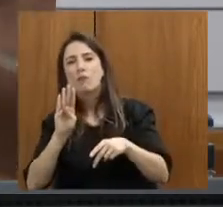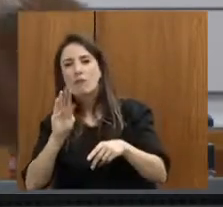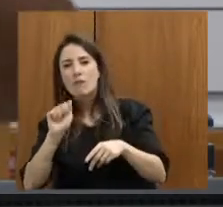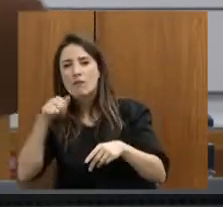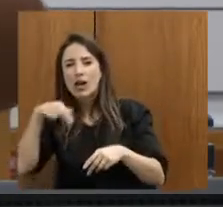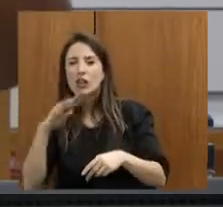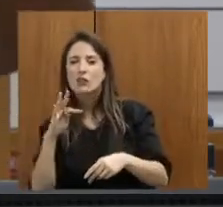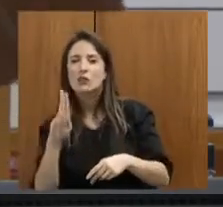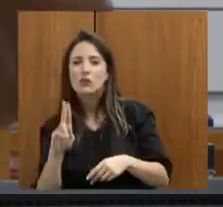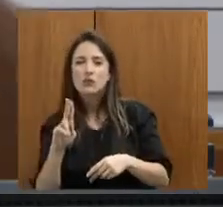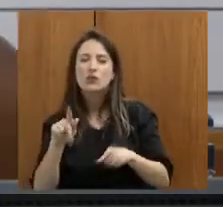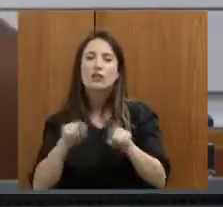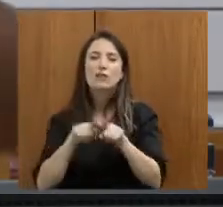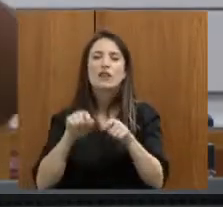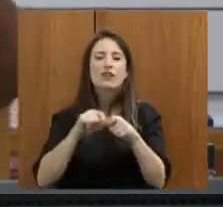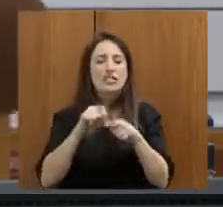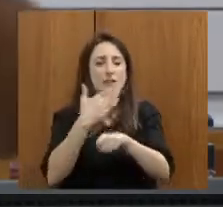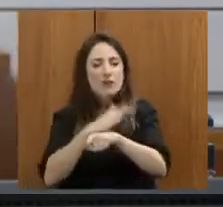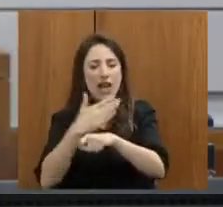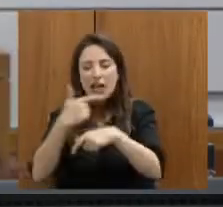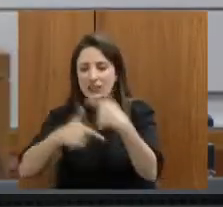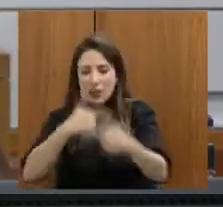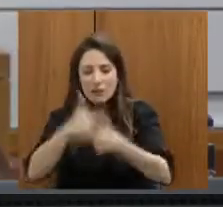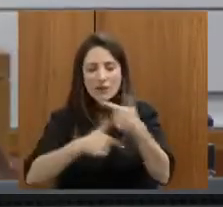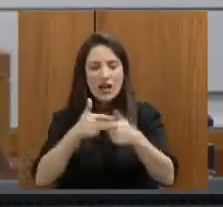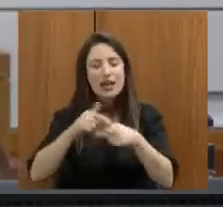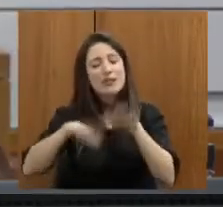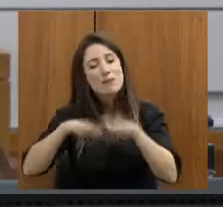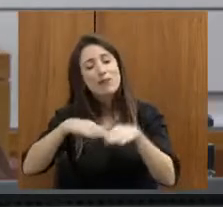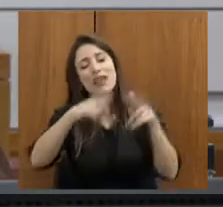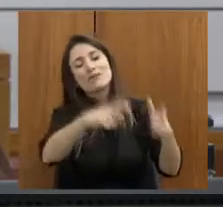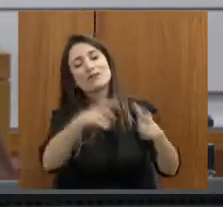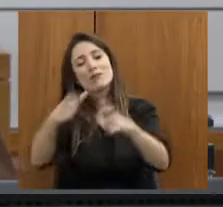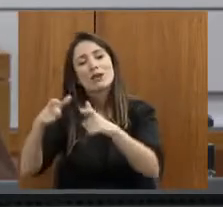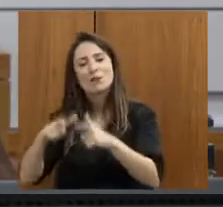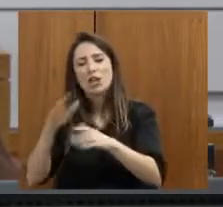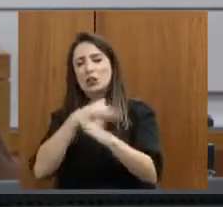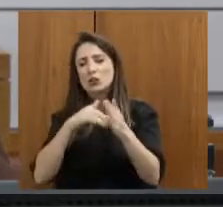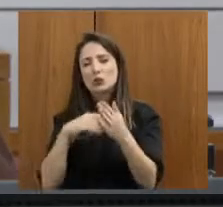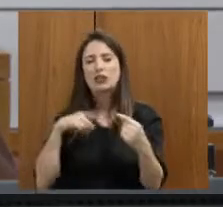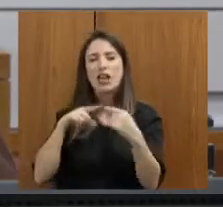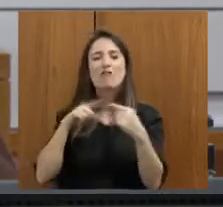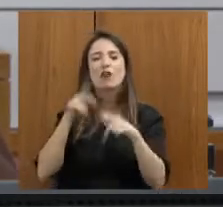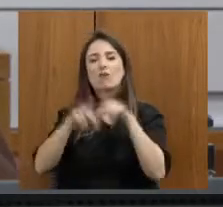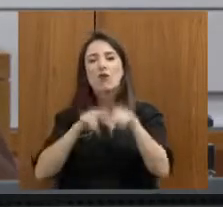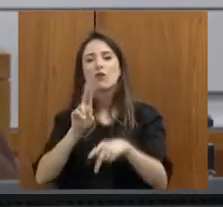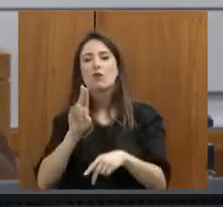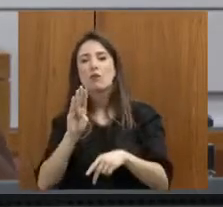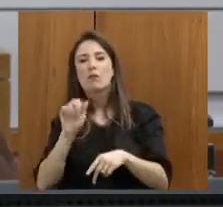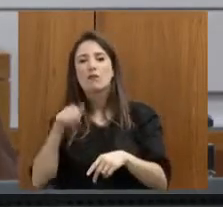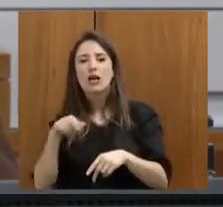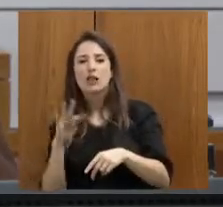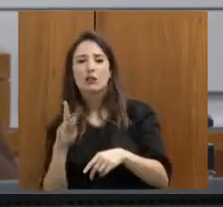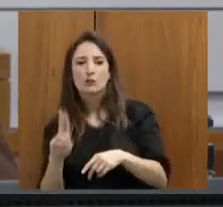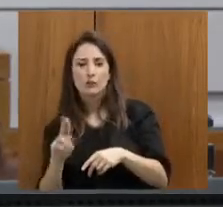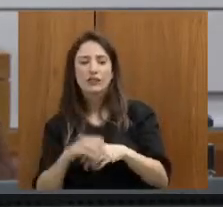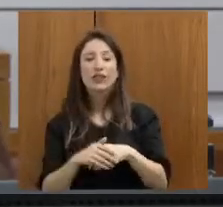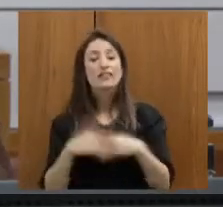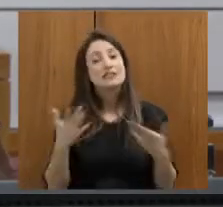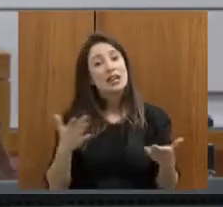organização territorial ela é de acordo com o povo bantu aliás quem já teve o prazer